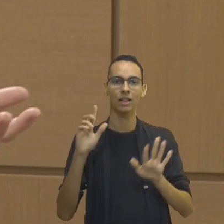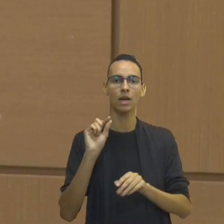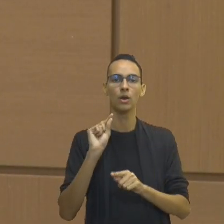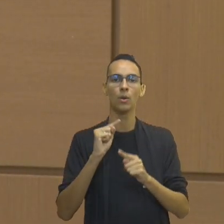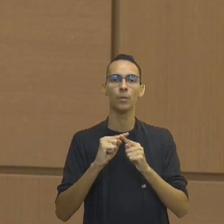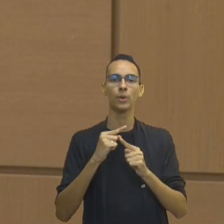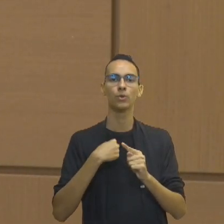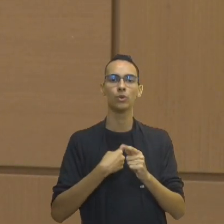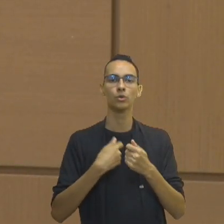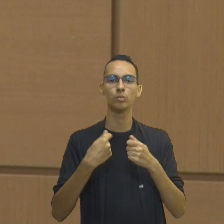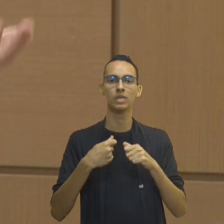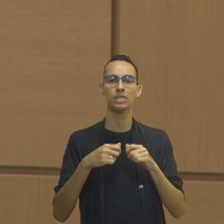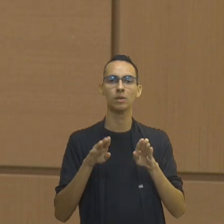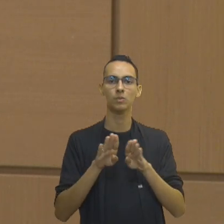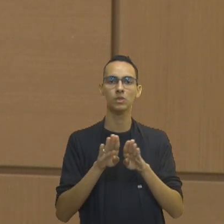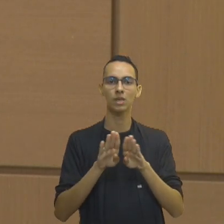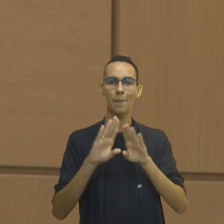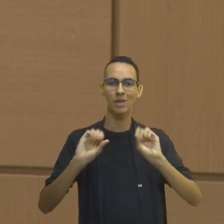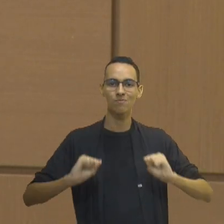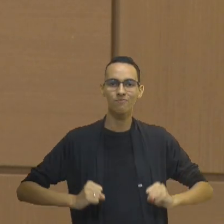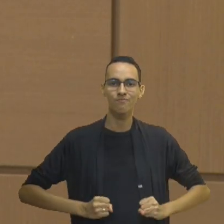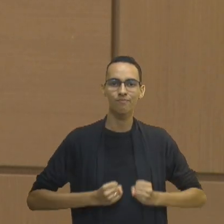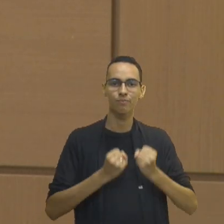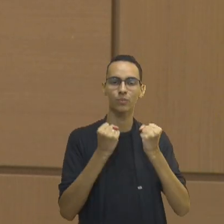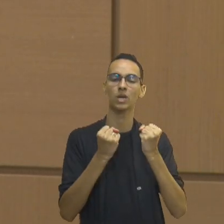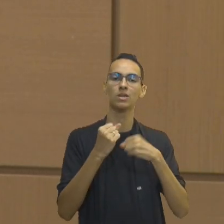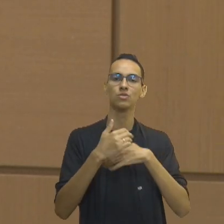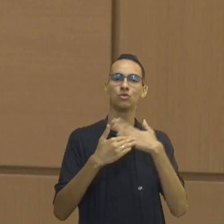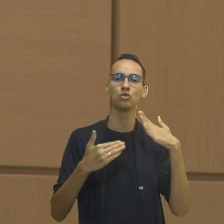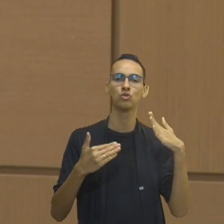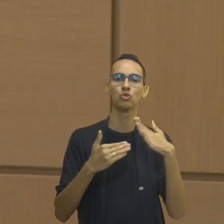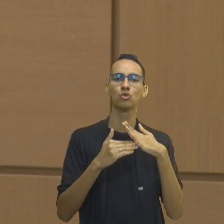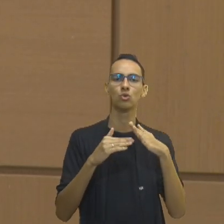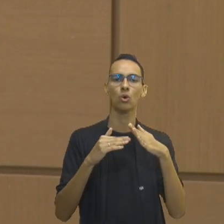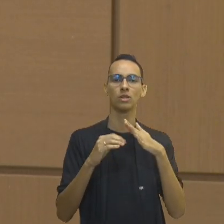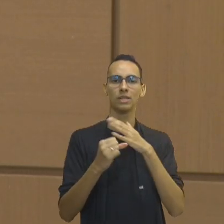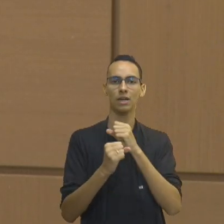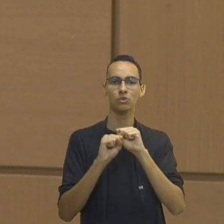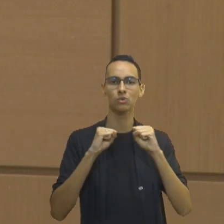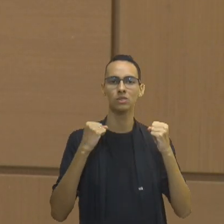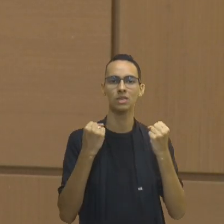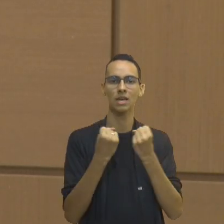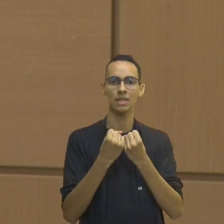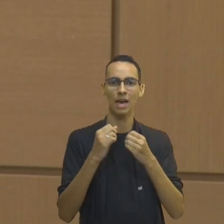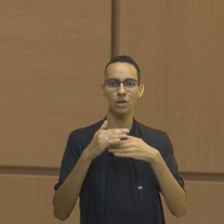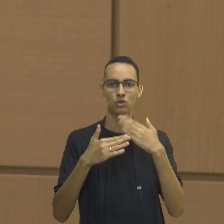professor Carlos falou, de toda a sociedade, de toda a comunidade UFO,